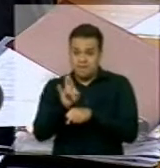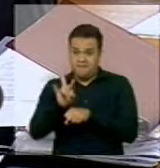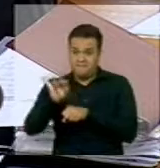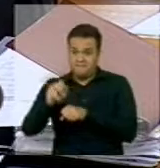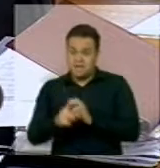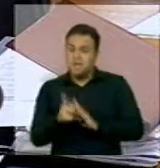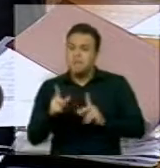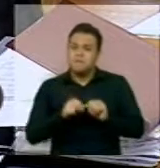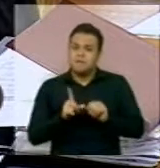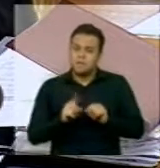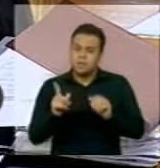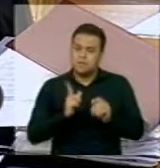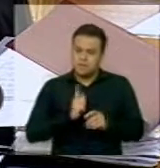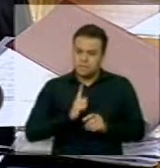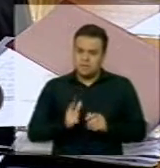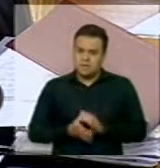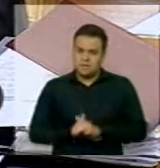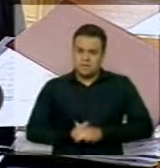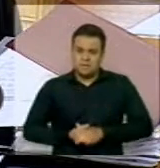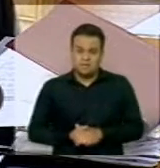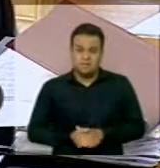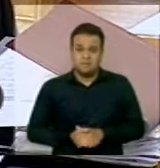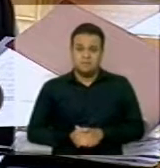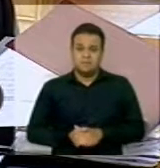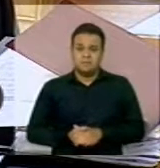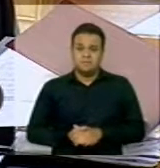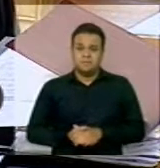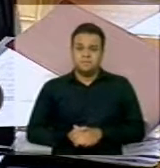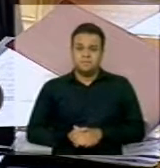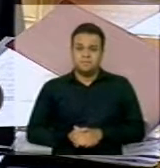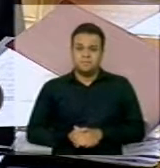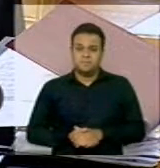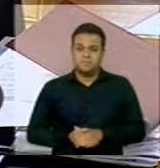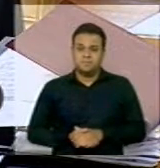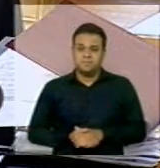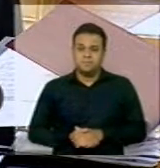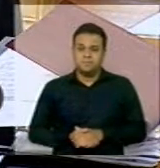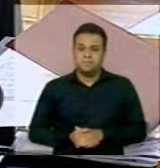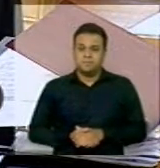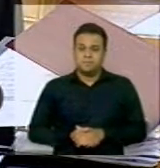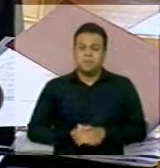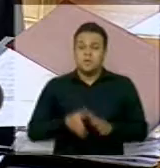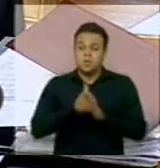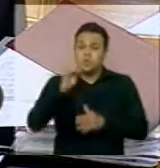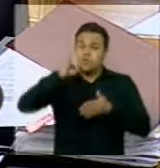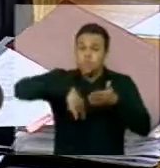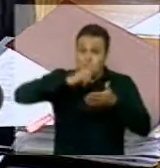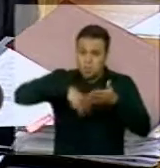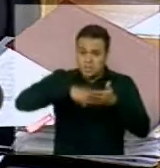que se dê uma presunção, mesmo que juris tanto, de veracidade da documentação